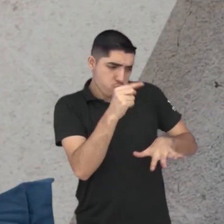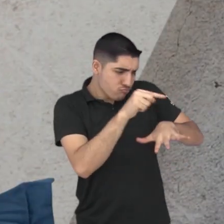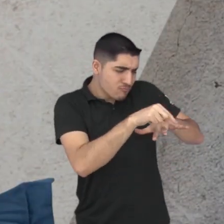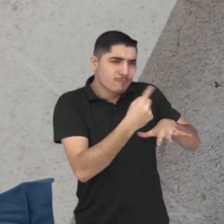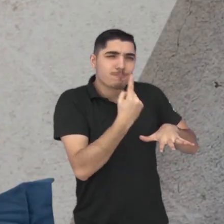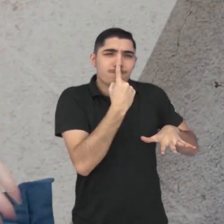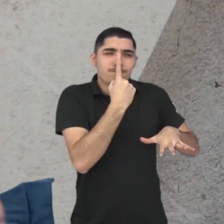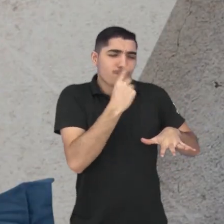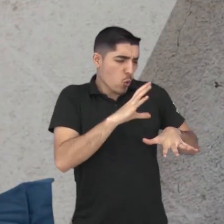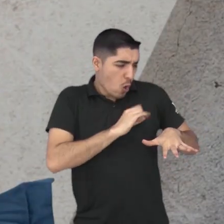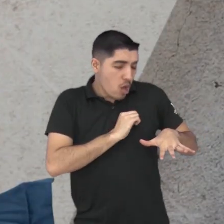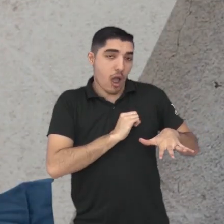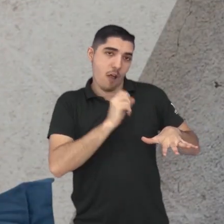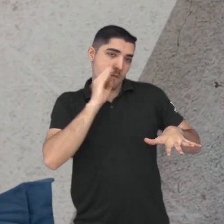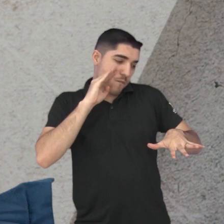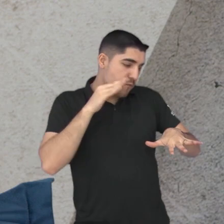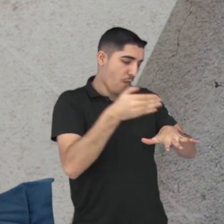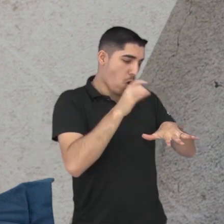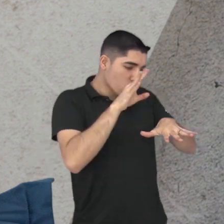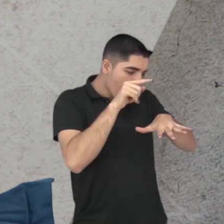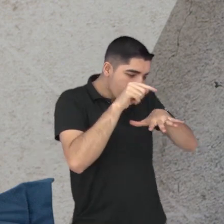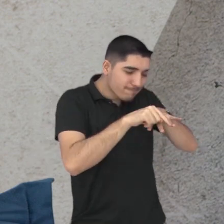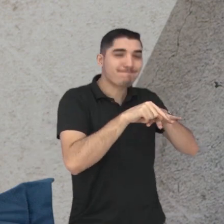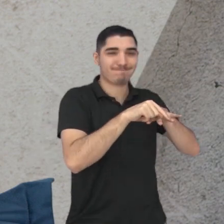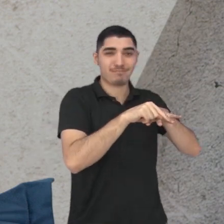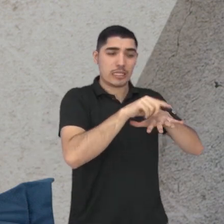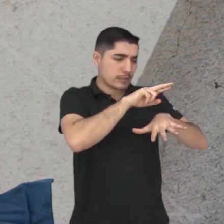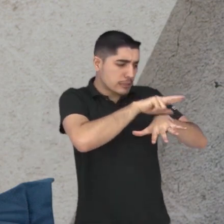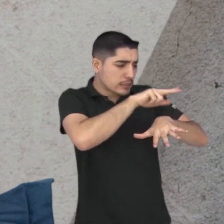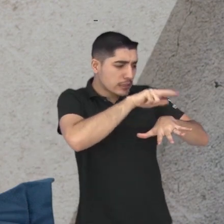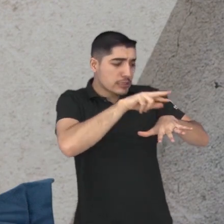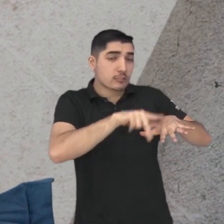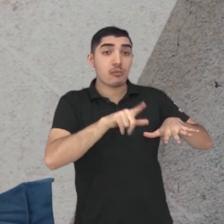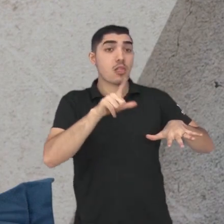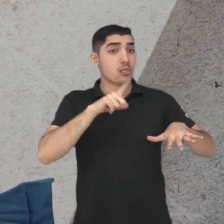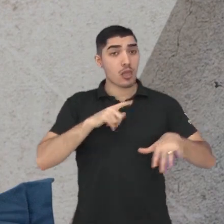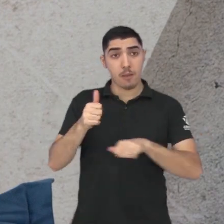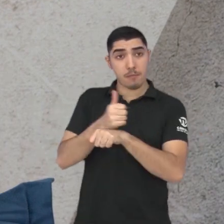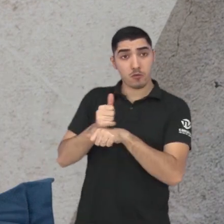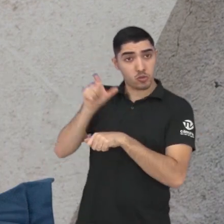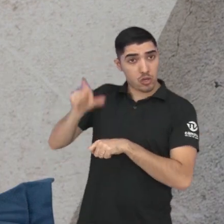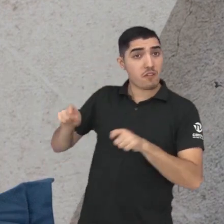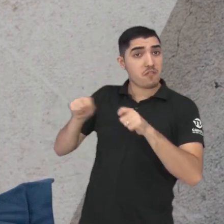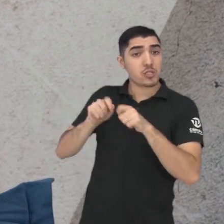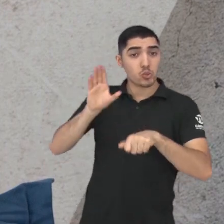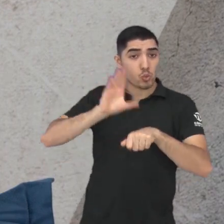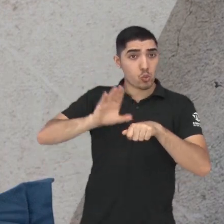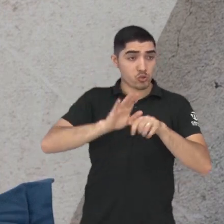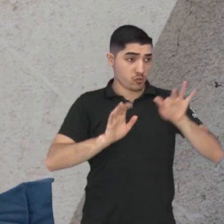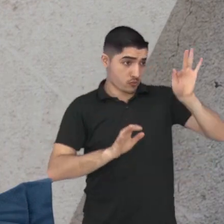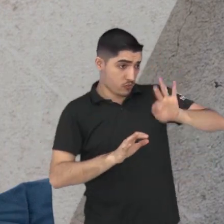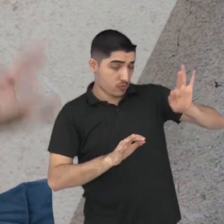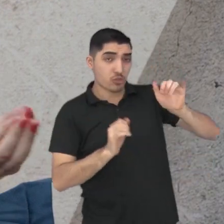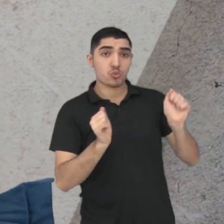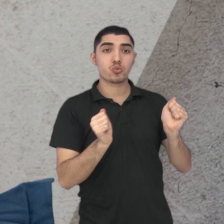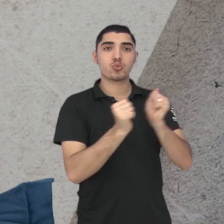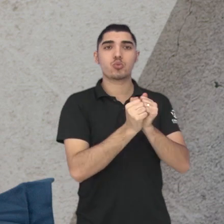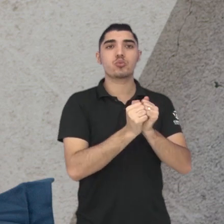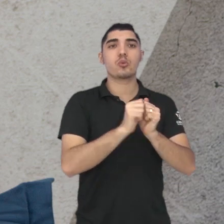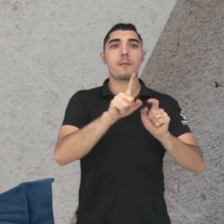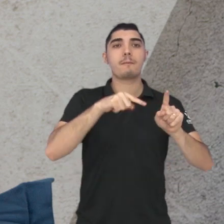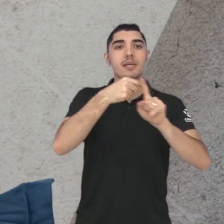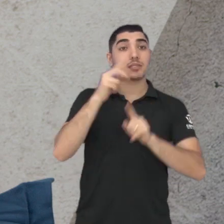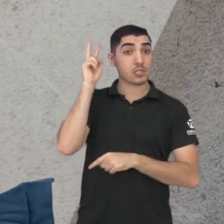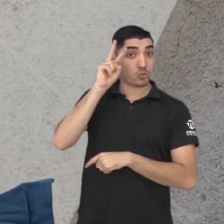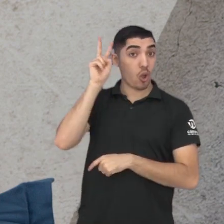que a gente acaba tendo mais afinidade, o que você gosta mais. Então, assim, tem muitos profissionais, por exemplo, que já fizeram curso superior junto de turismo e fizeram